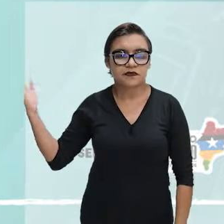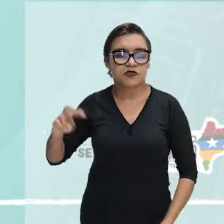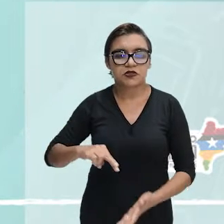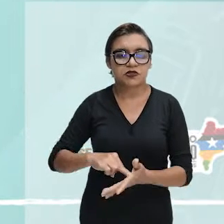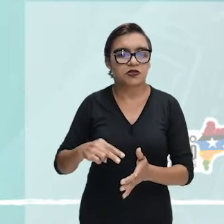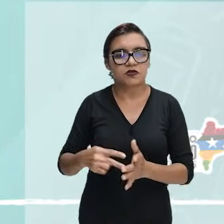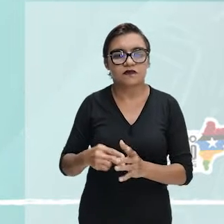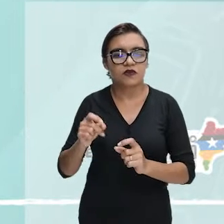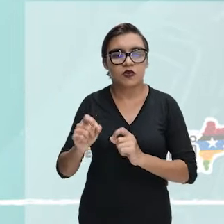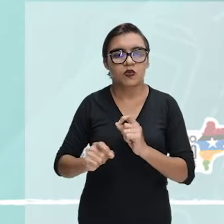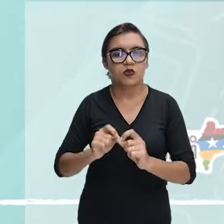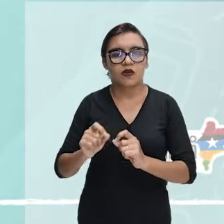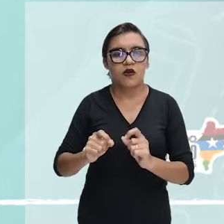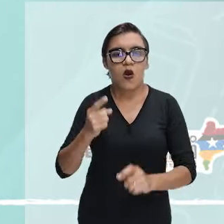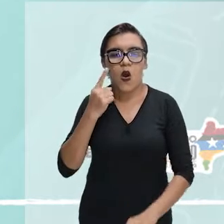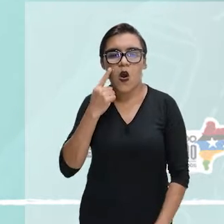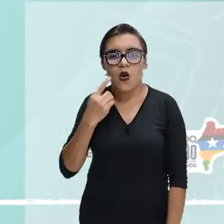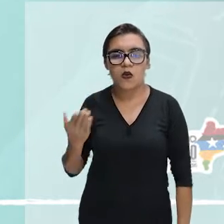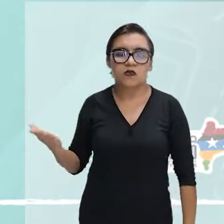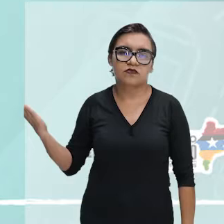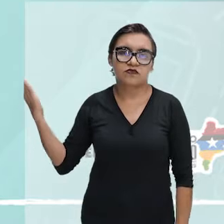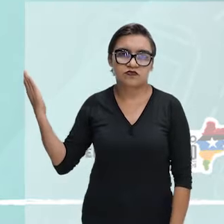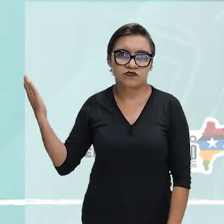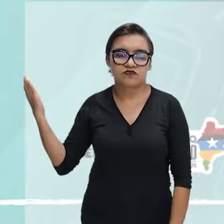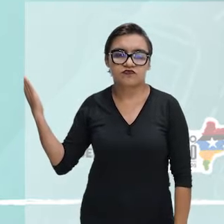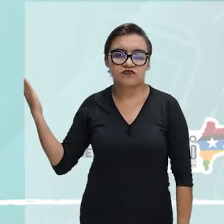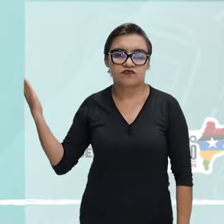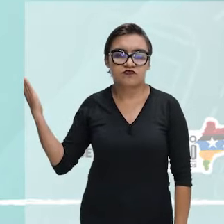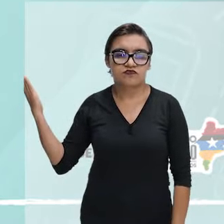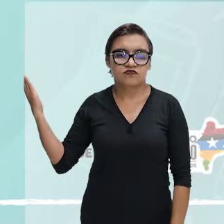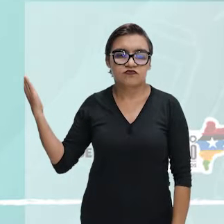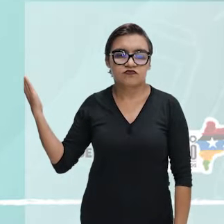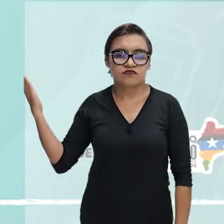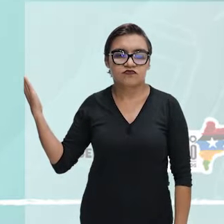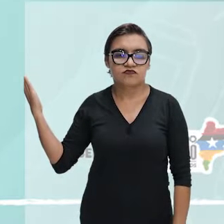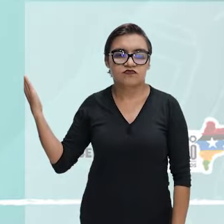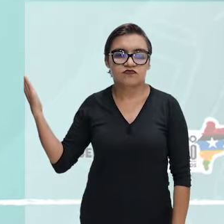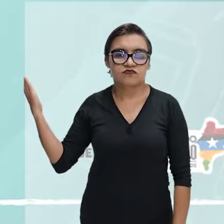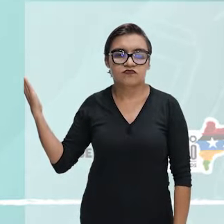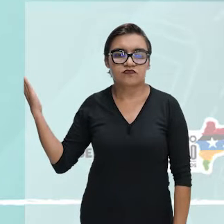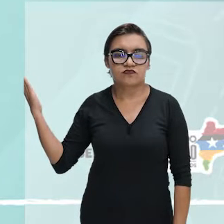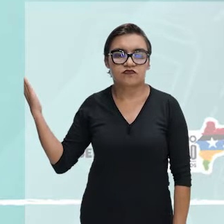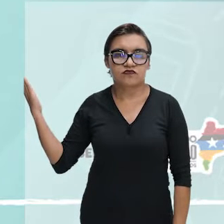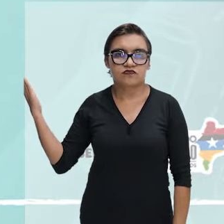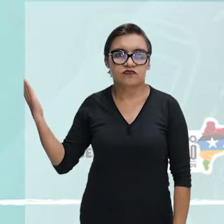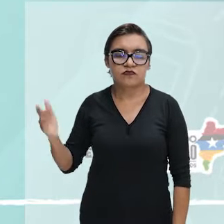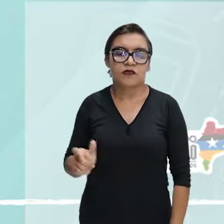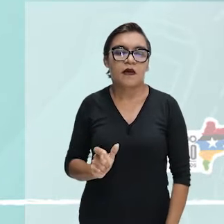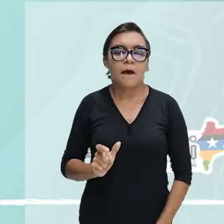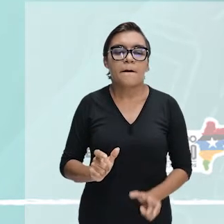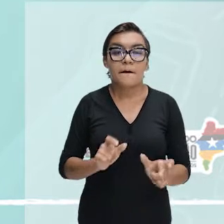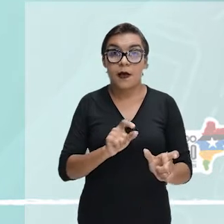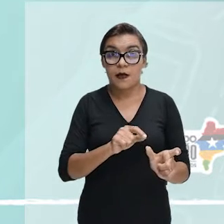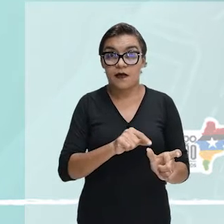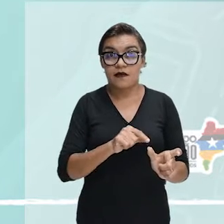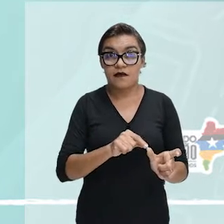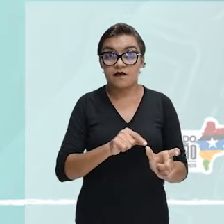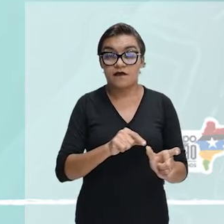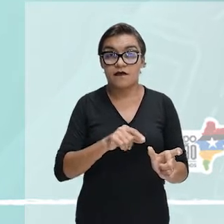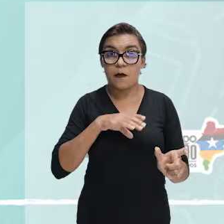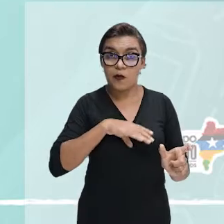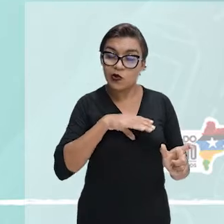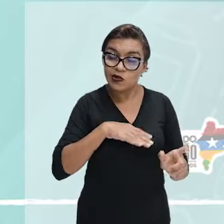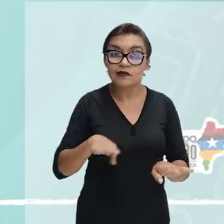significa azedar-se, estragar-se, manchar-se, manchar-se, que é de mancha